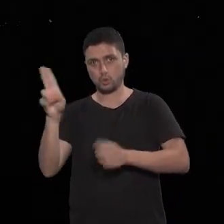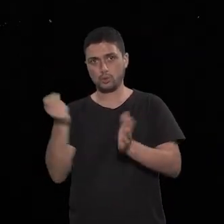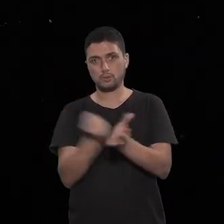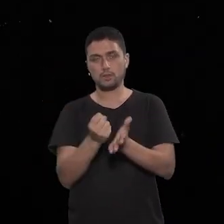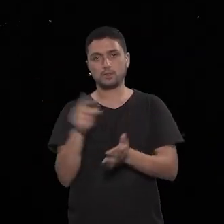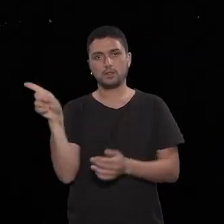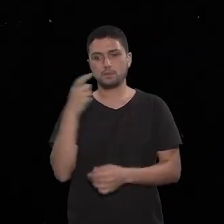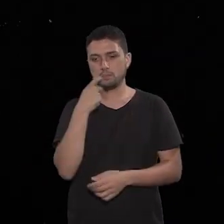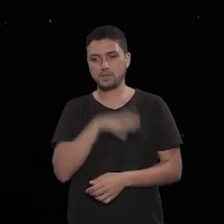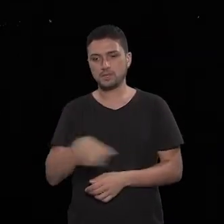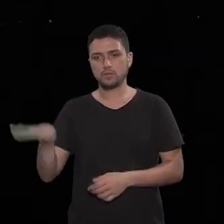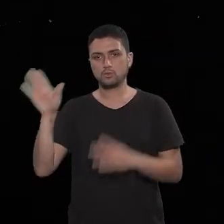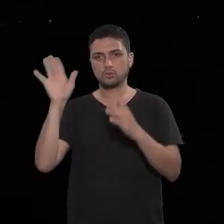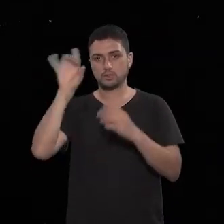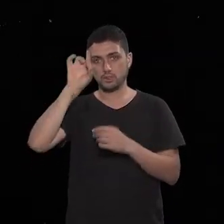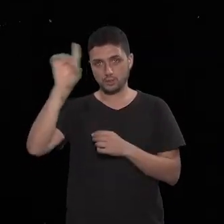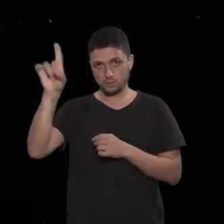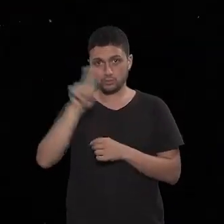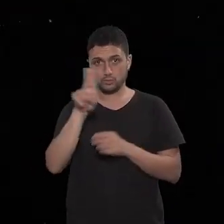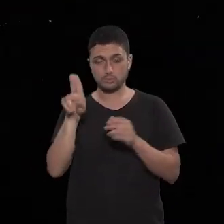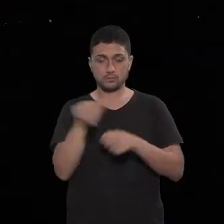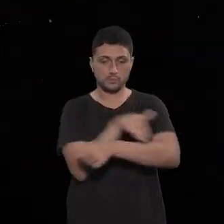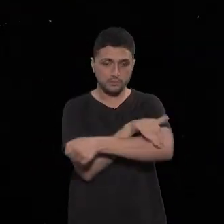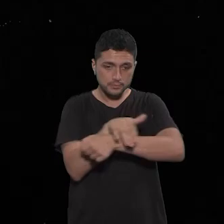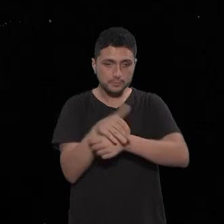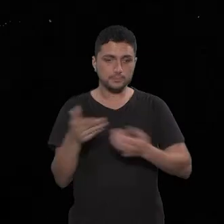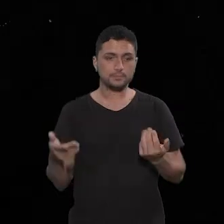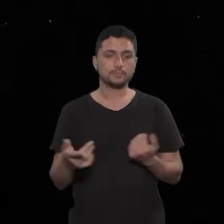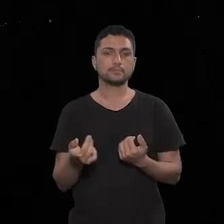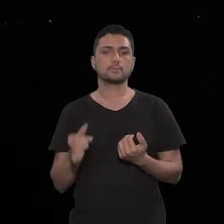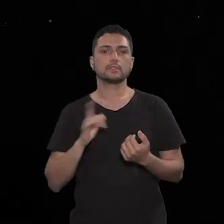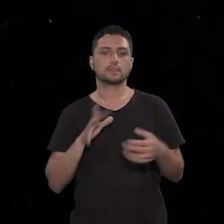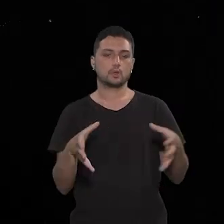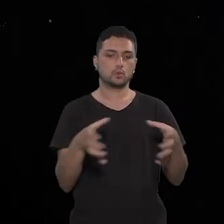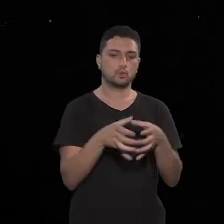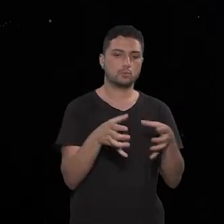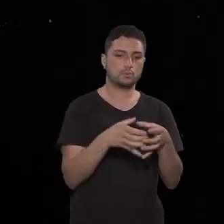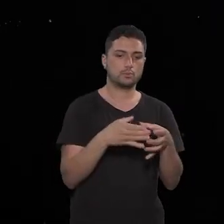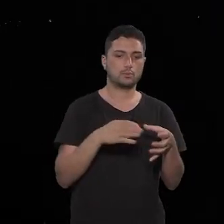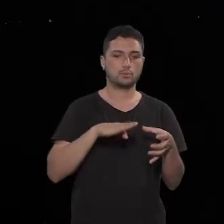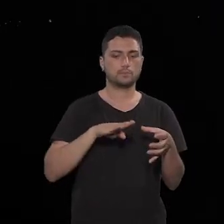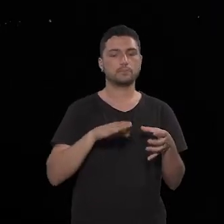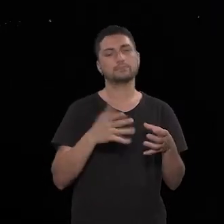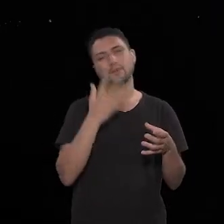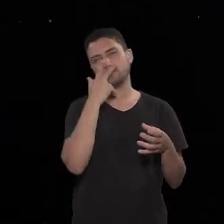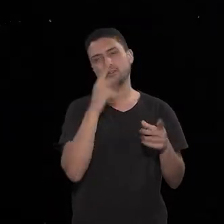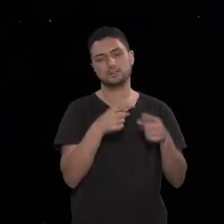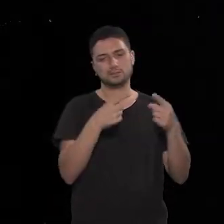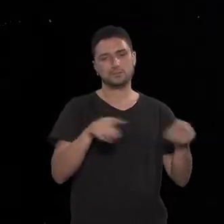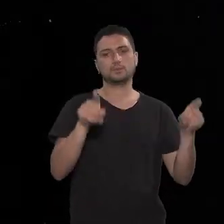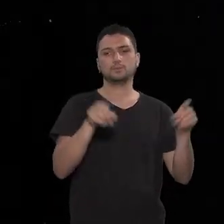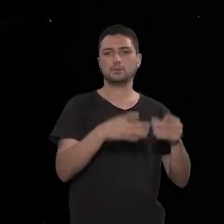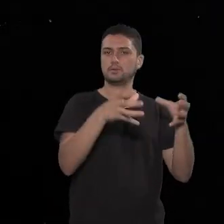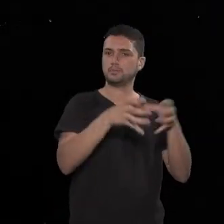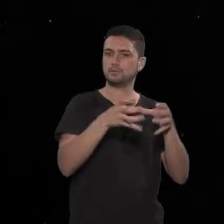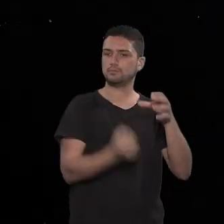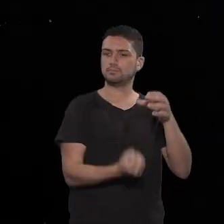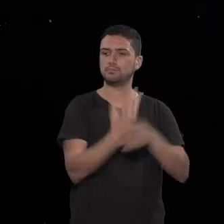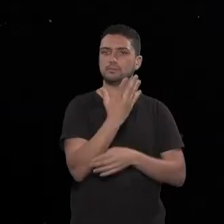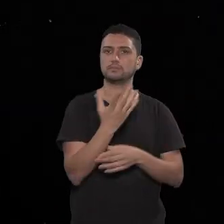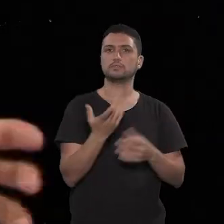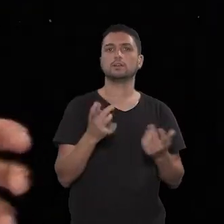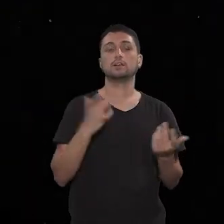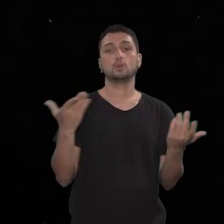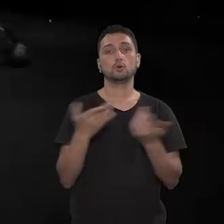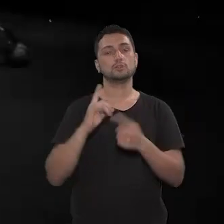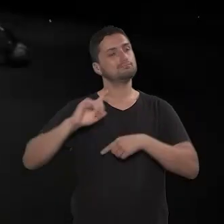rua. É uma rua que fica no Menino Deus. E ali foi criado não um bloco, uma banda mesmo. chamada